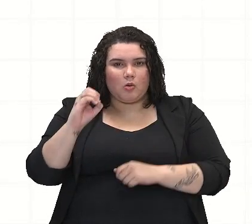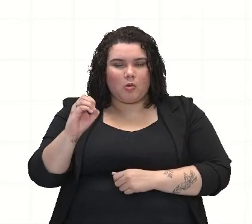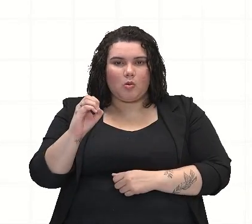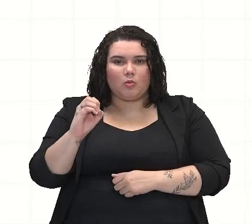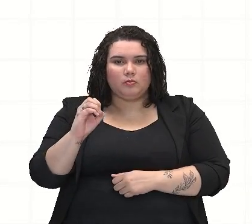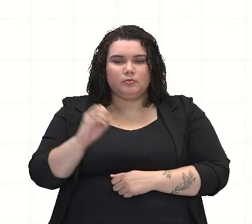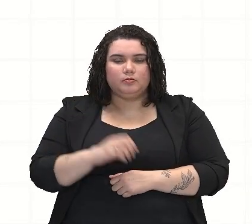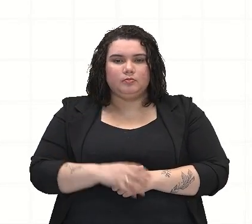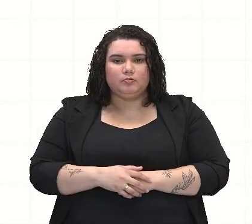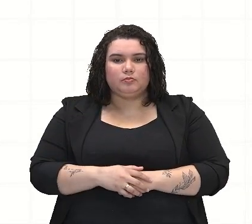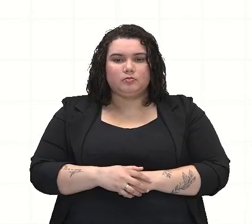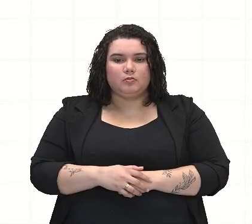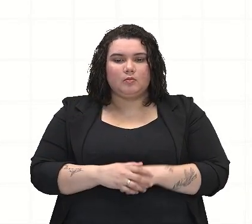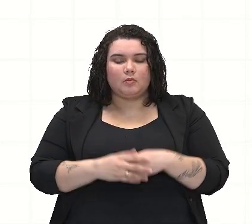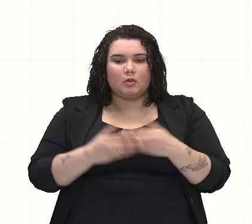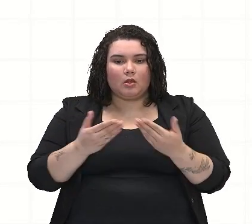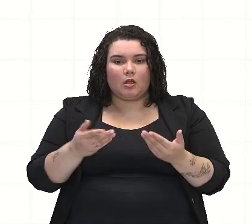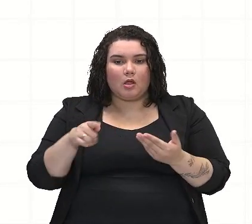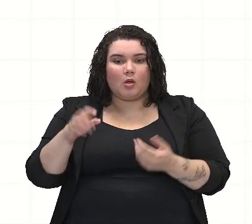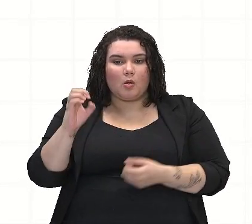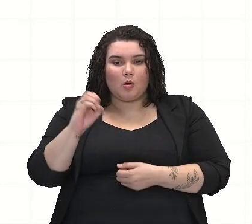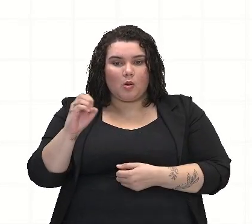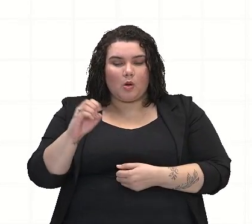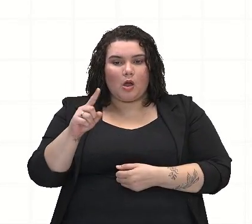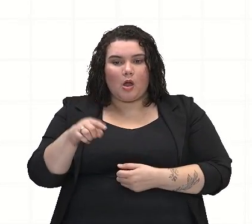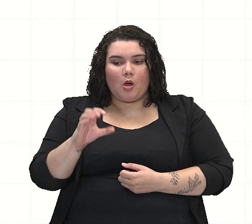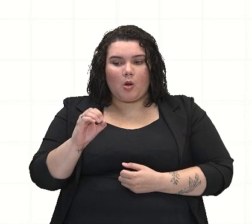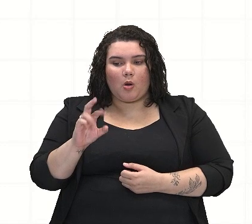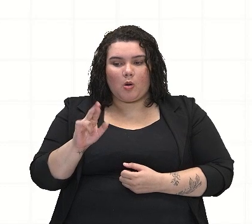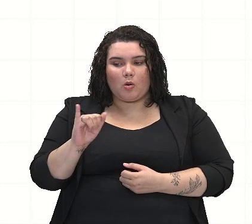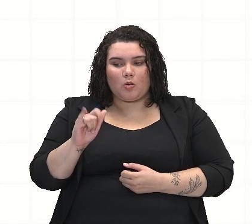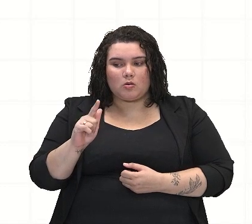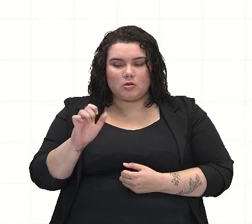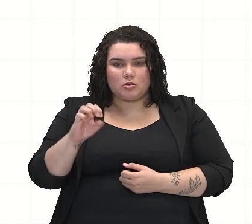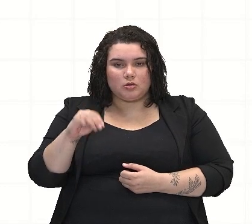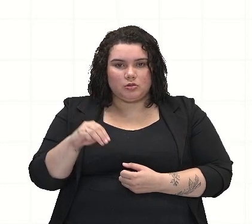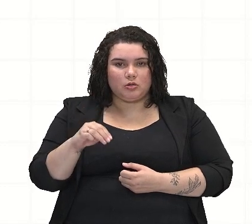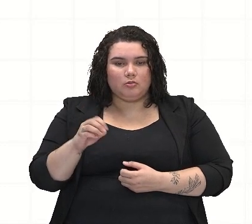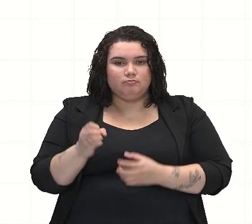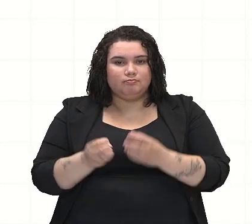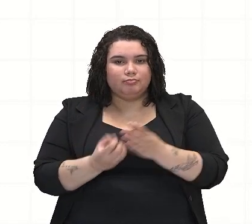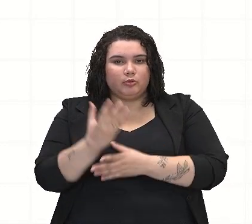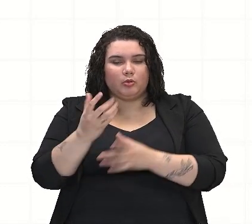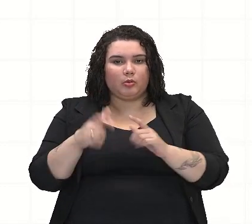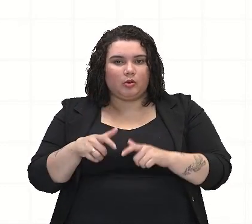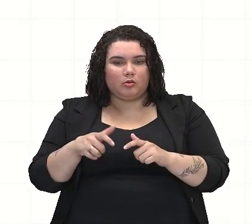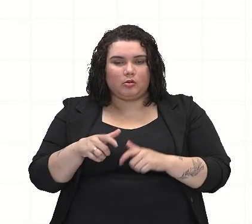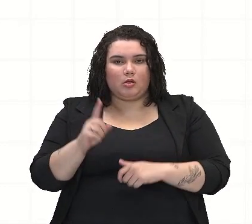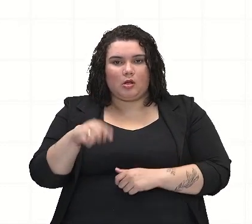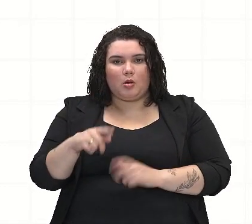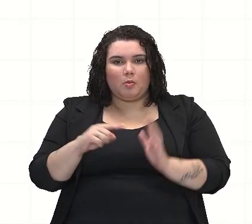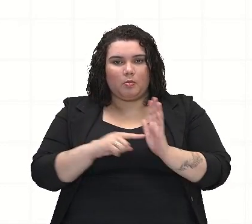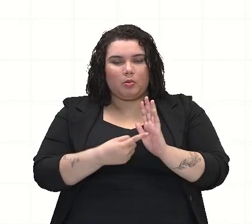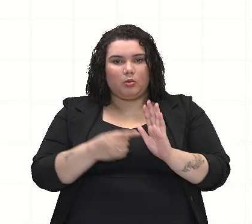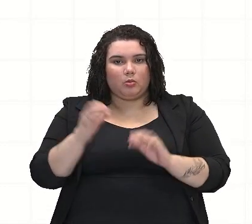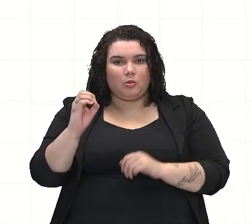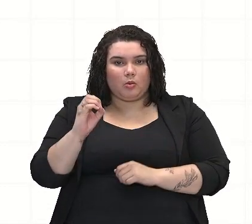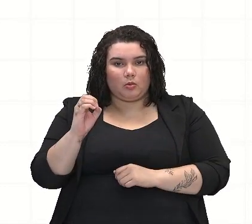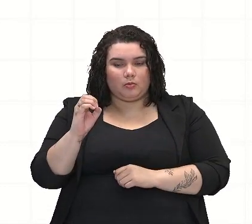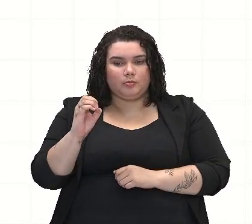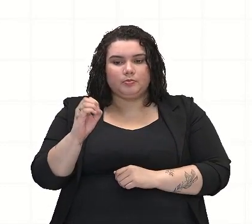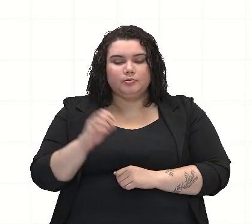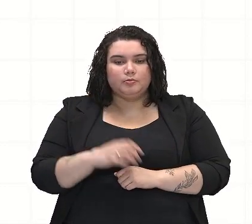Esse O é porque nós estamos referindo à origem, né? Então, normalmente o ponto aqui é chamado de um ponto O, tem esse